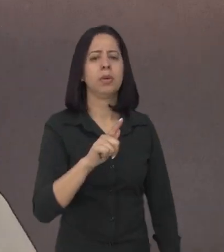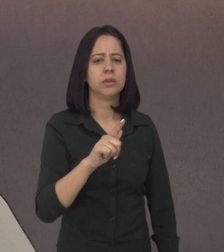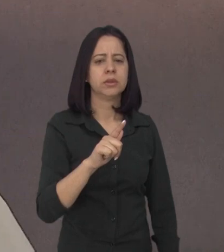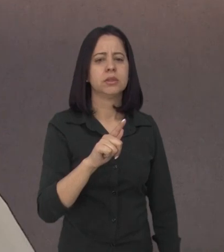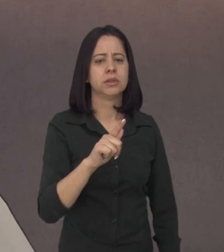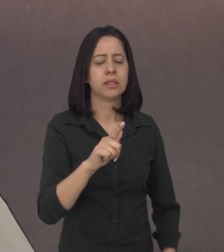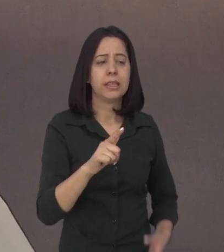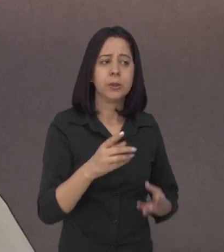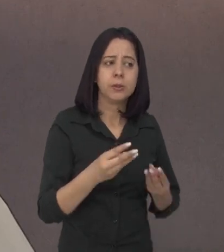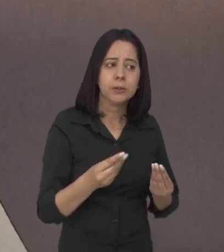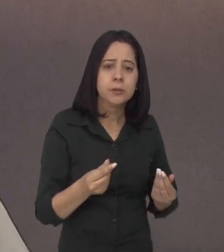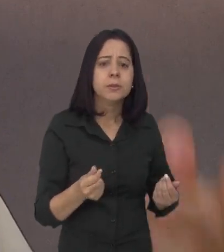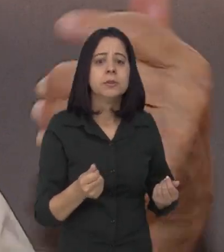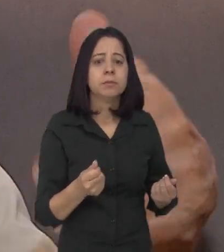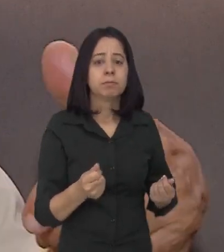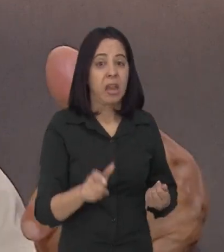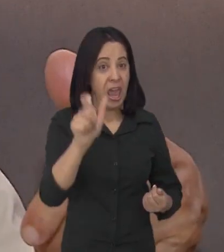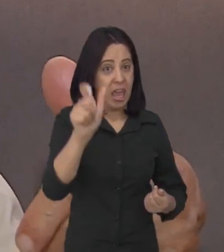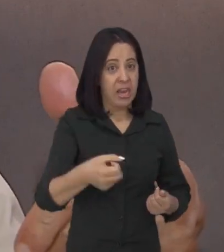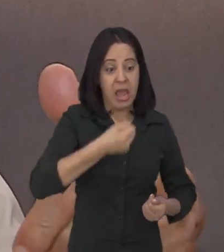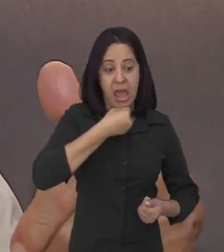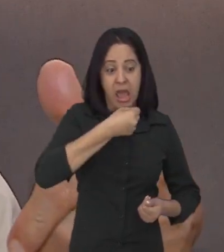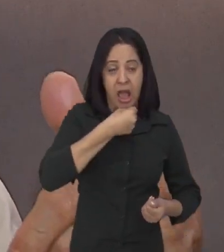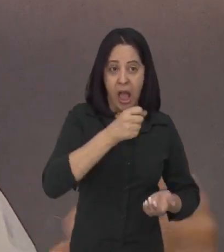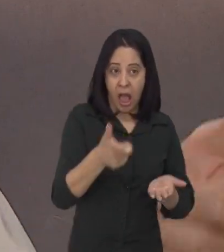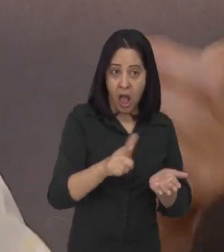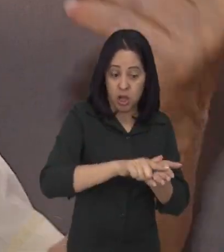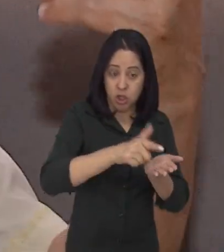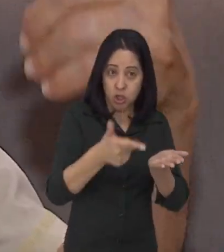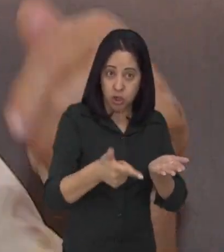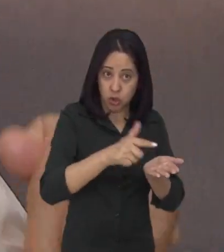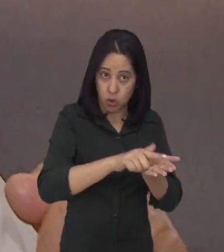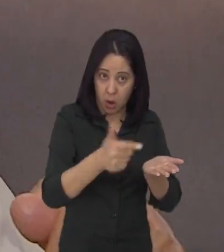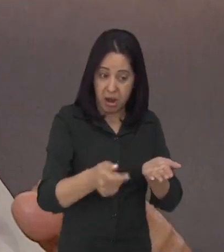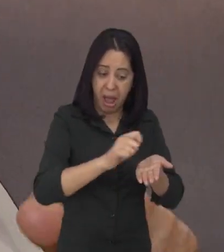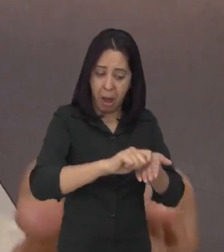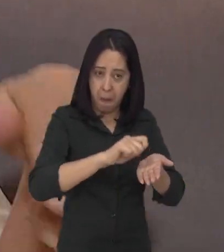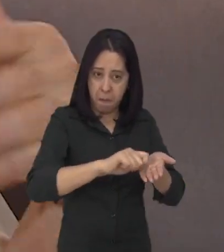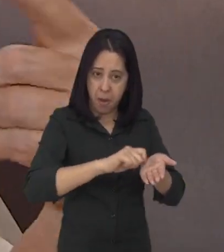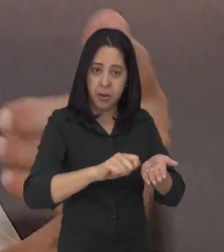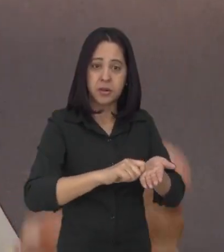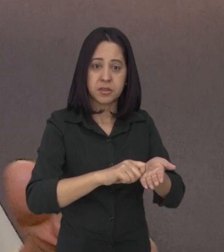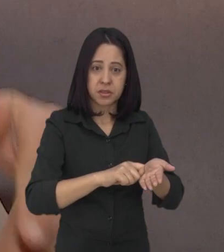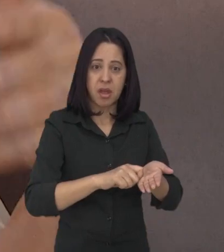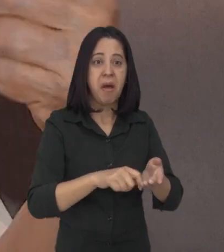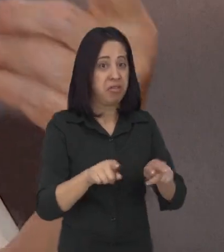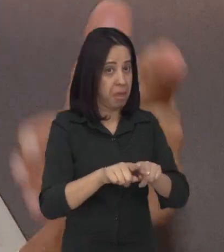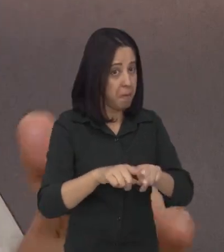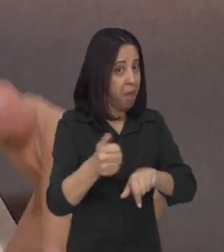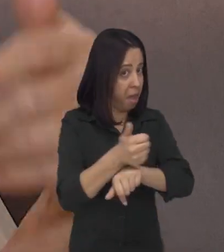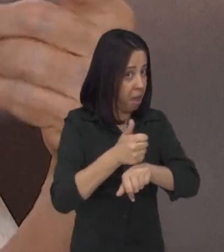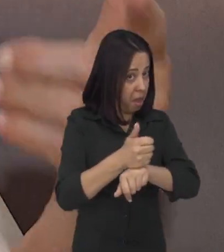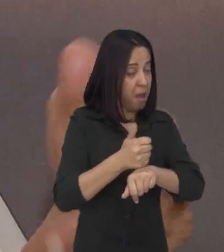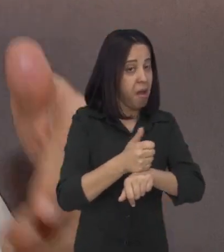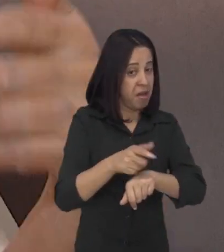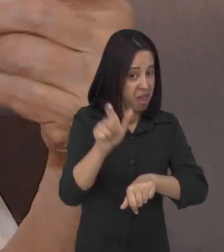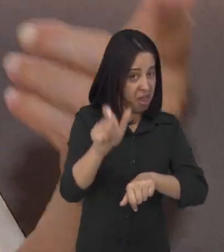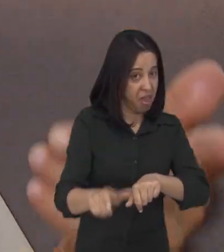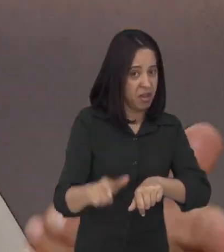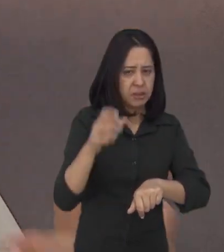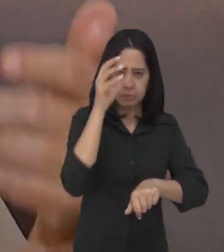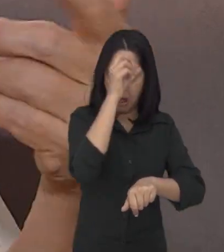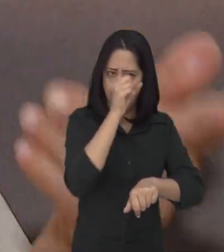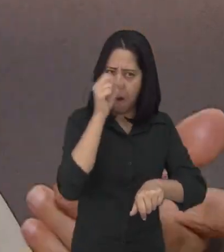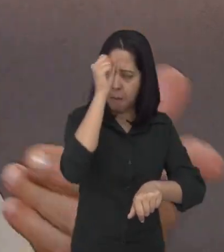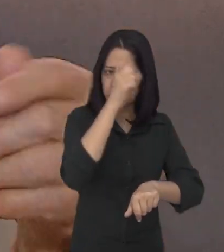realmente, inclusive o jornalismo, né? Inclusive a questão do jornalismo, ele também, certo, aprendeu muito,